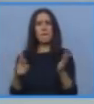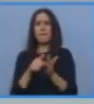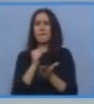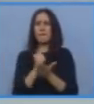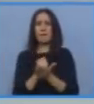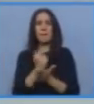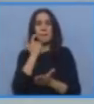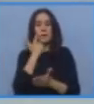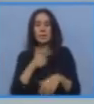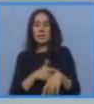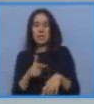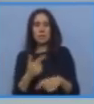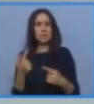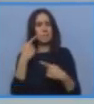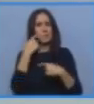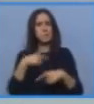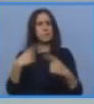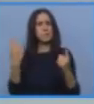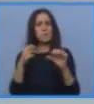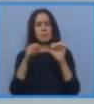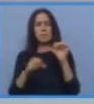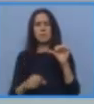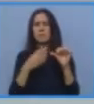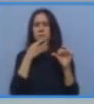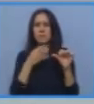todos os relatos da aparição.